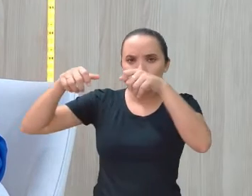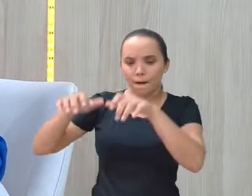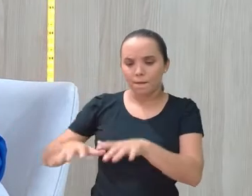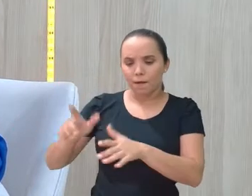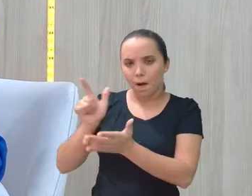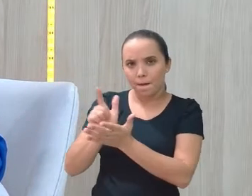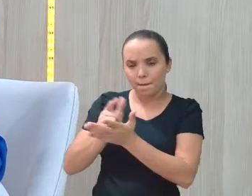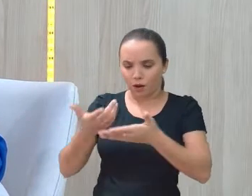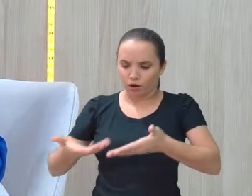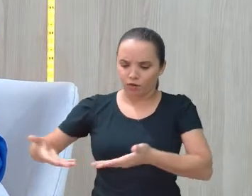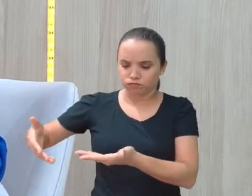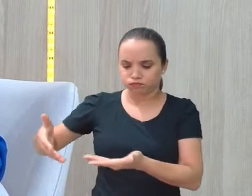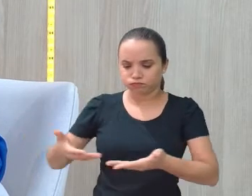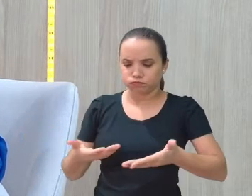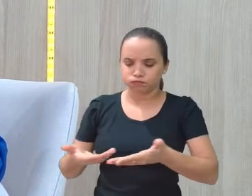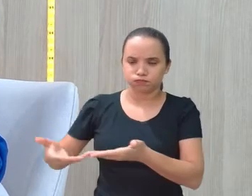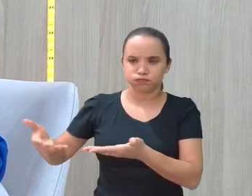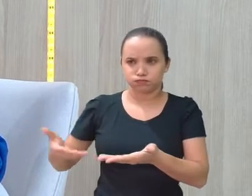no